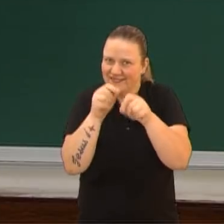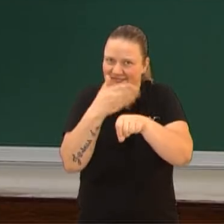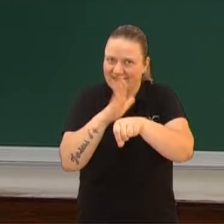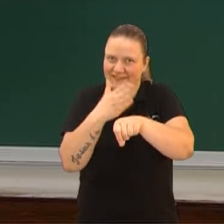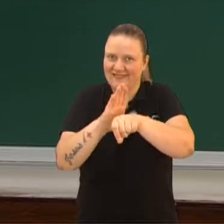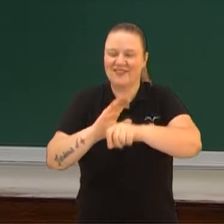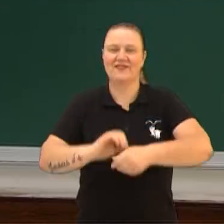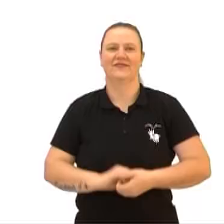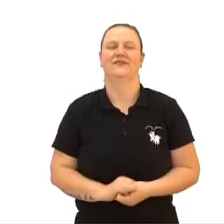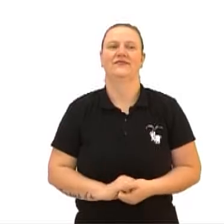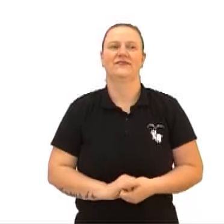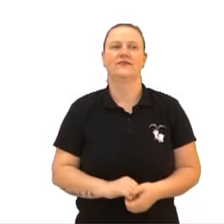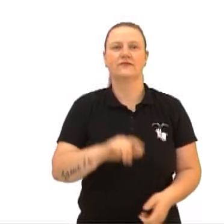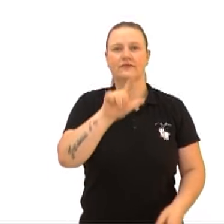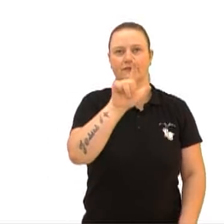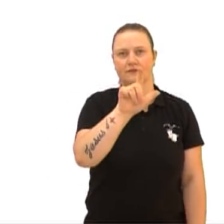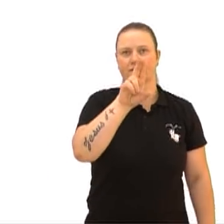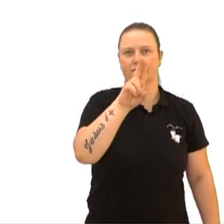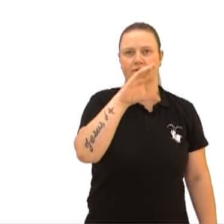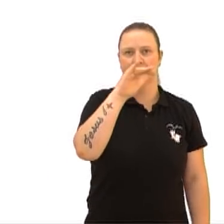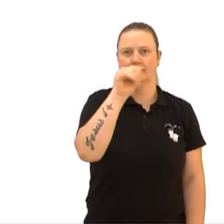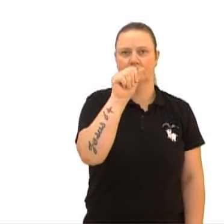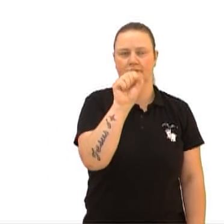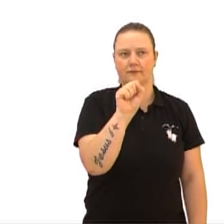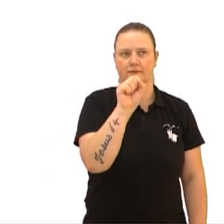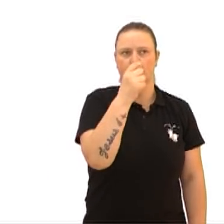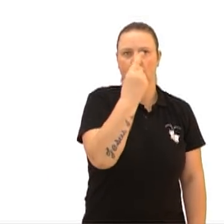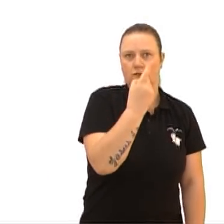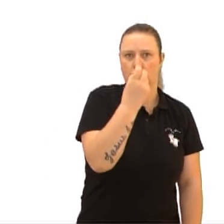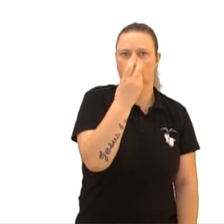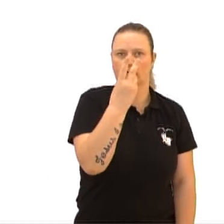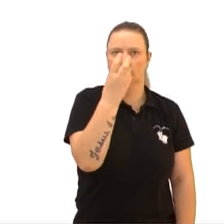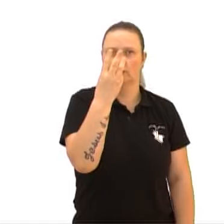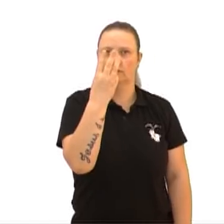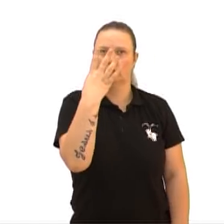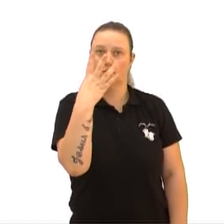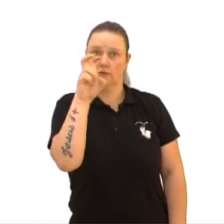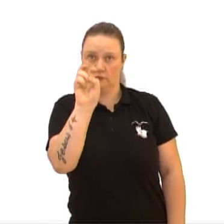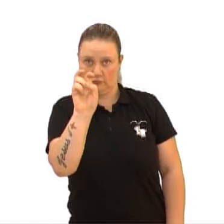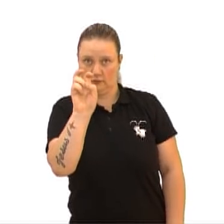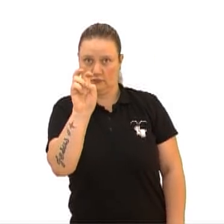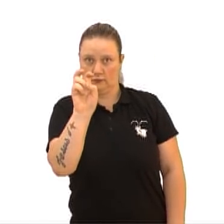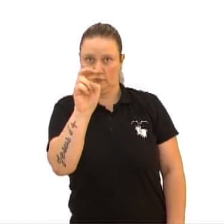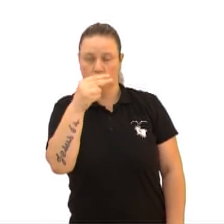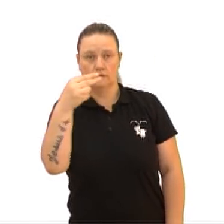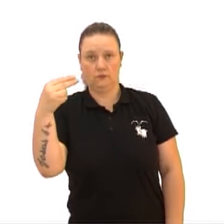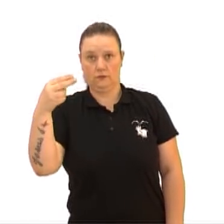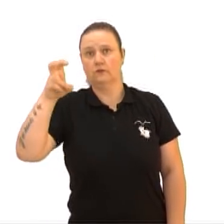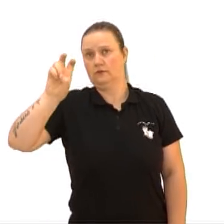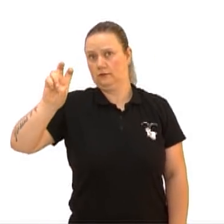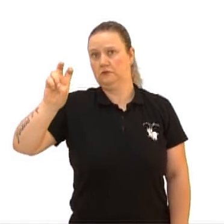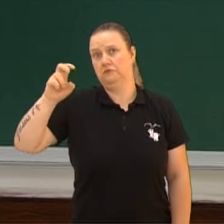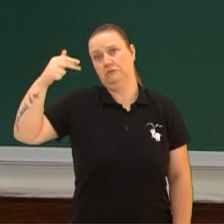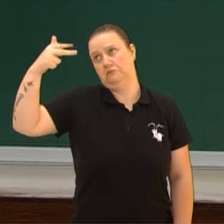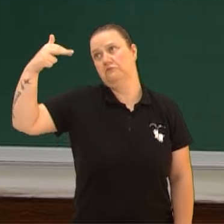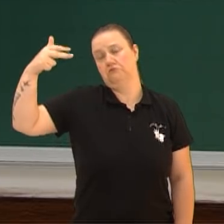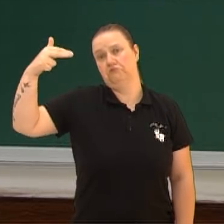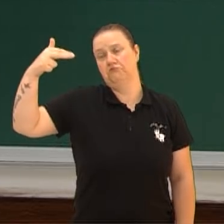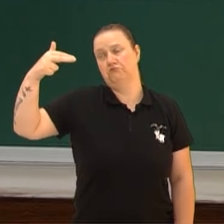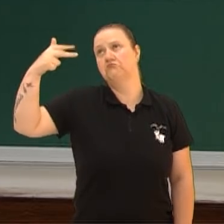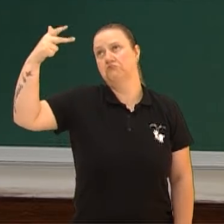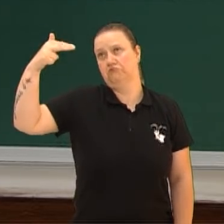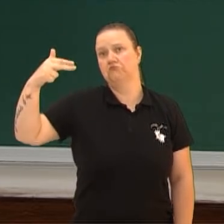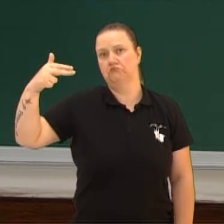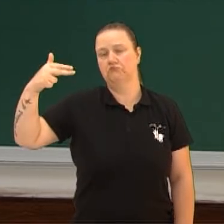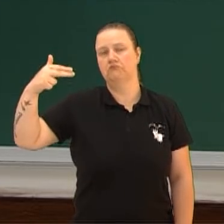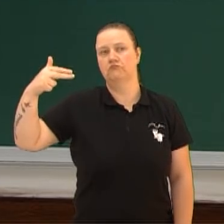Então, aqui, o Lucas, olha só, 1, 2, 3, 4, 5, né? Então, também 5 metros. Se é 1 metro, né? Por